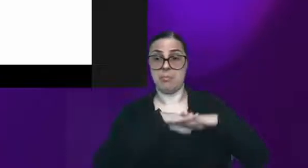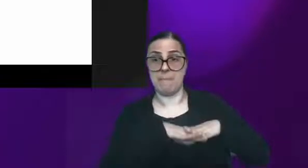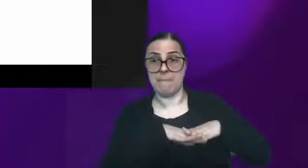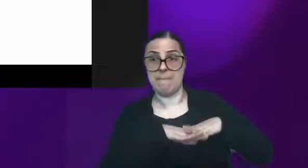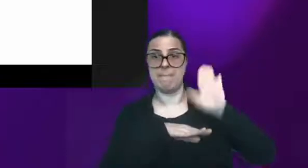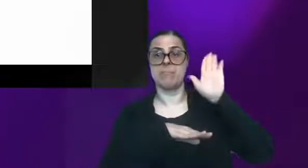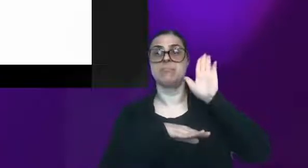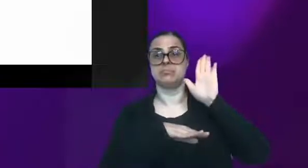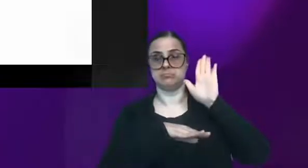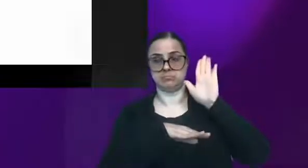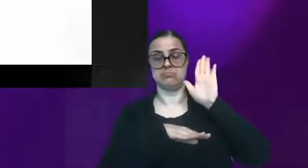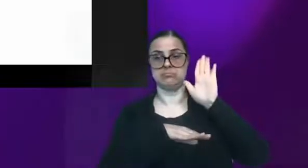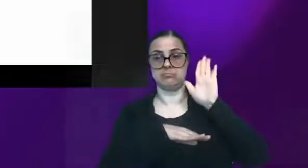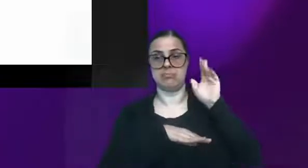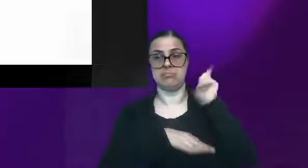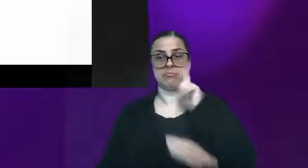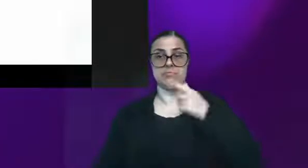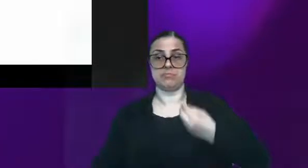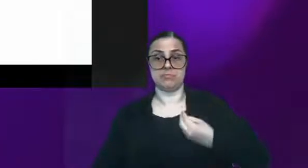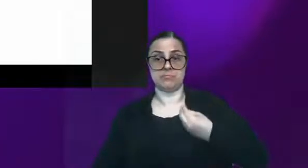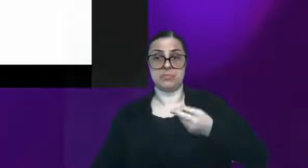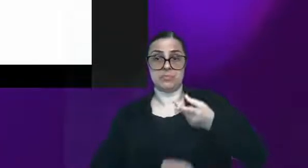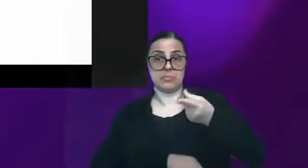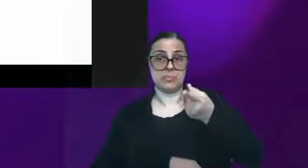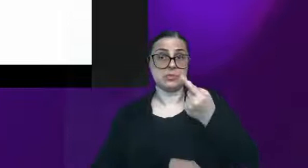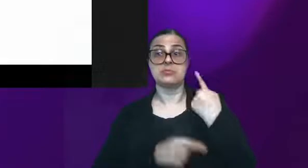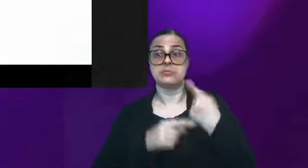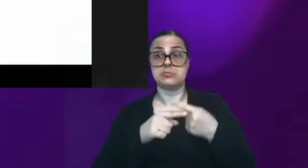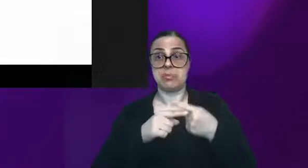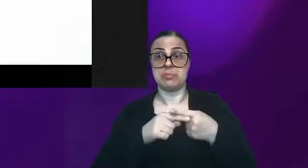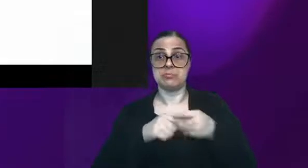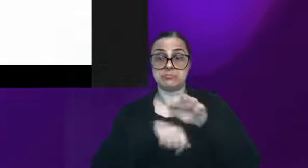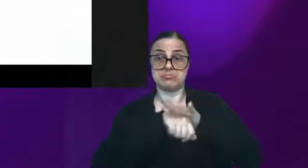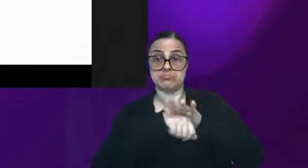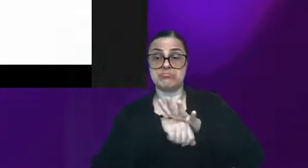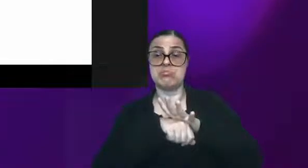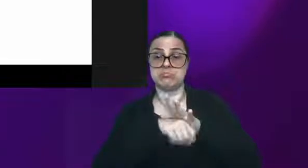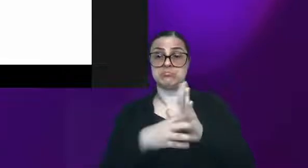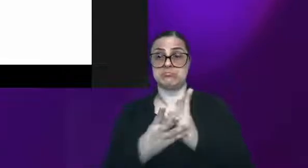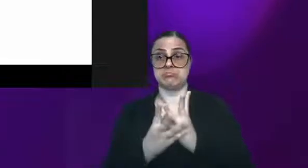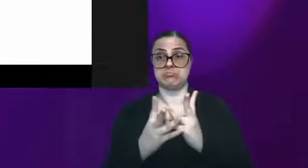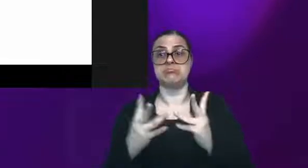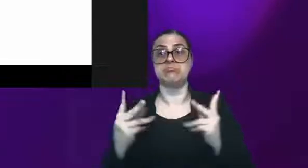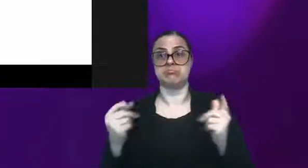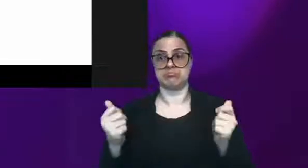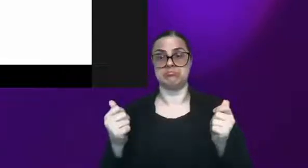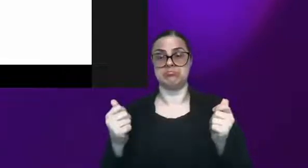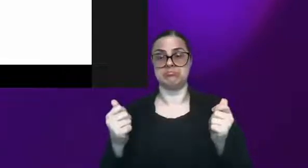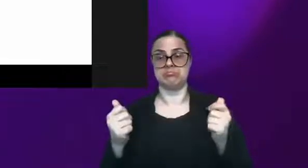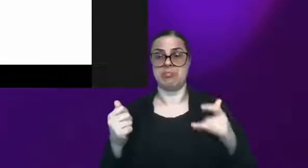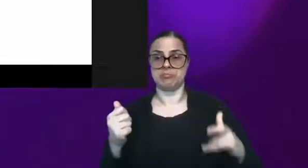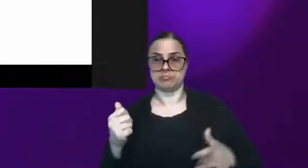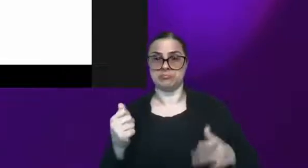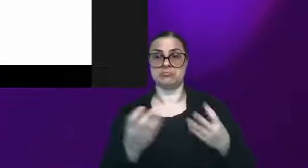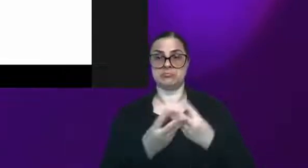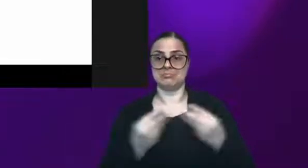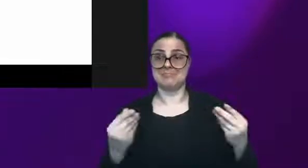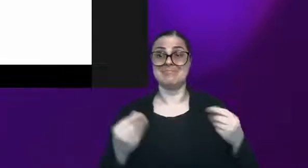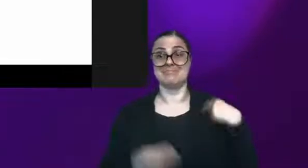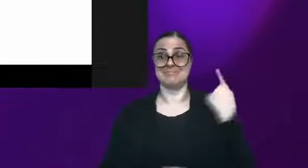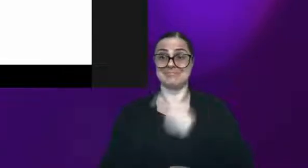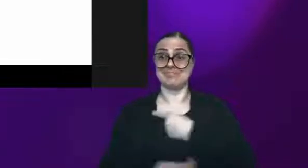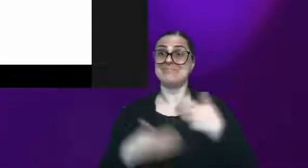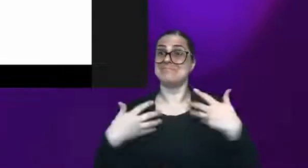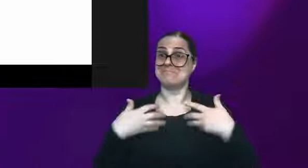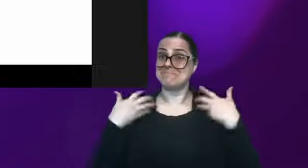com a sobrevivência da reseção hepática, e portanto daqui veio um grande entusiasmo do